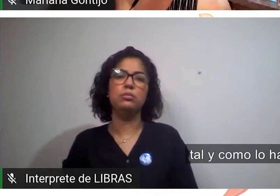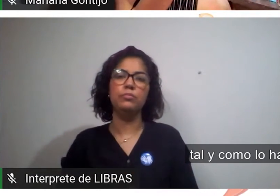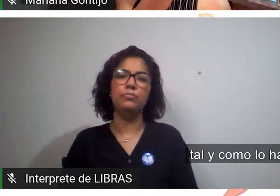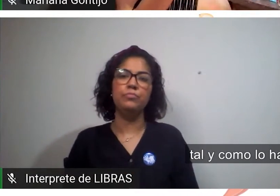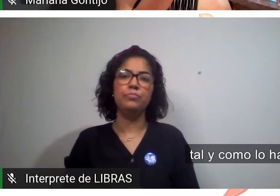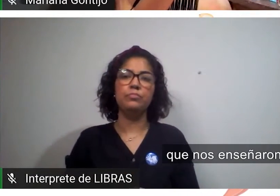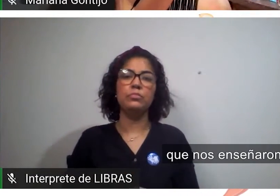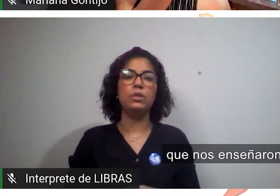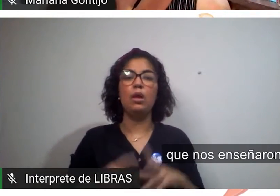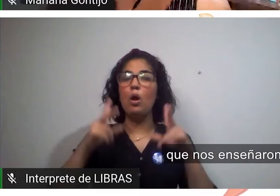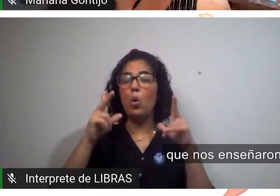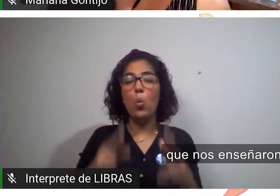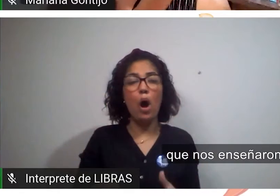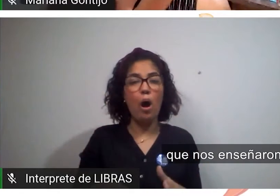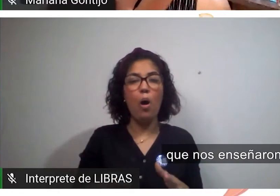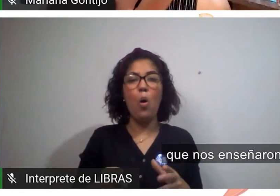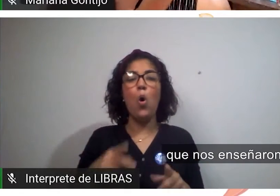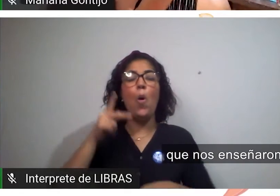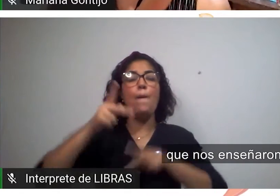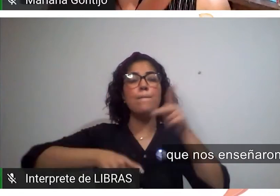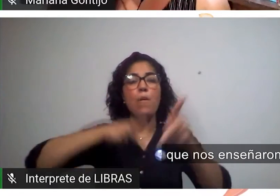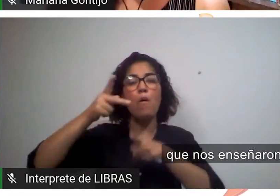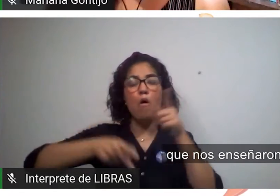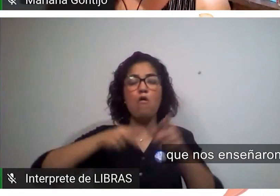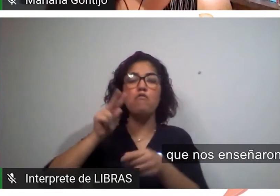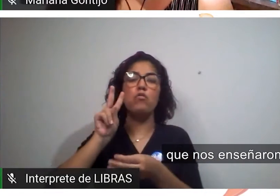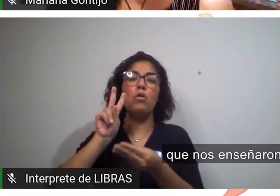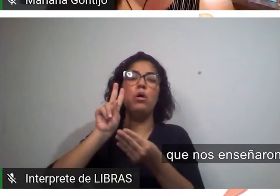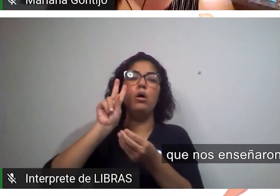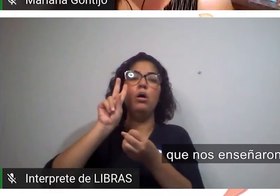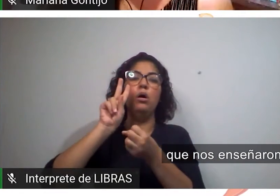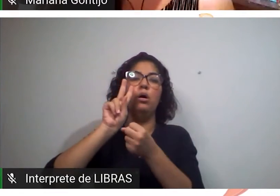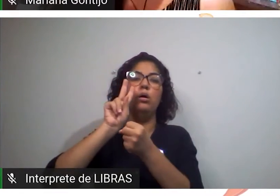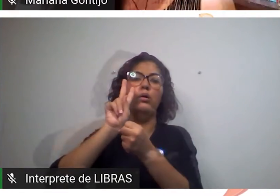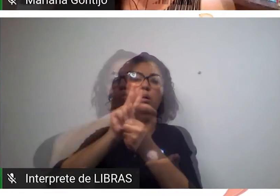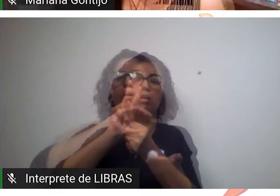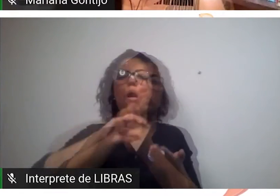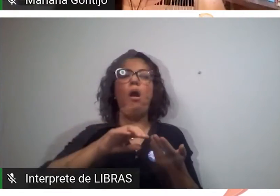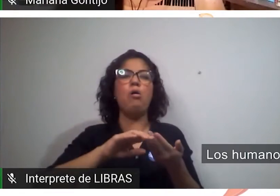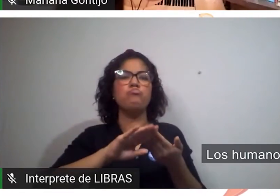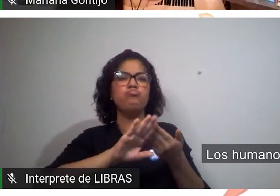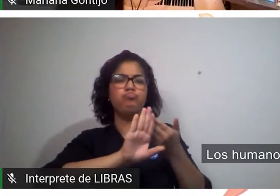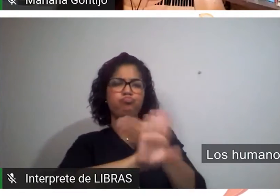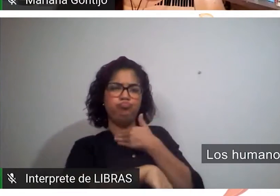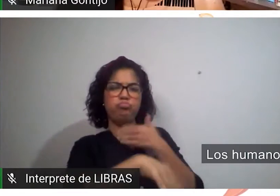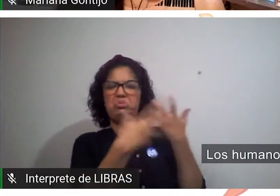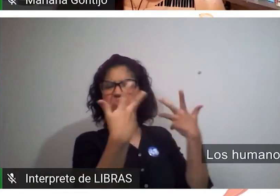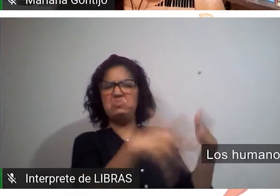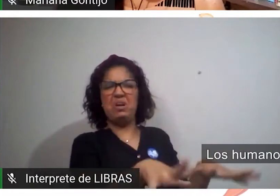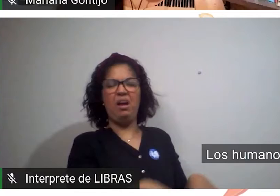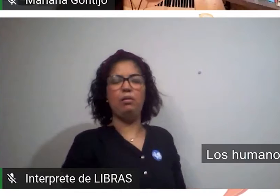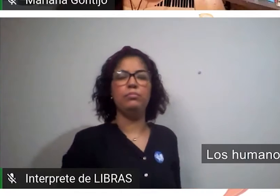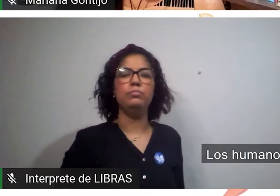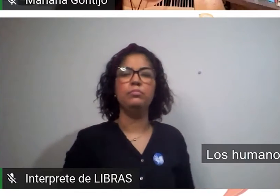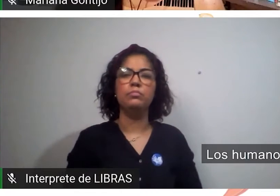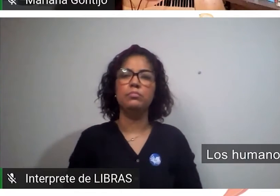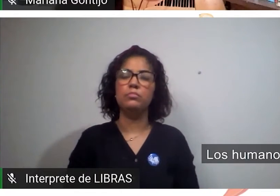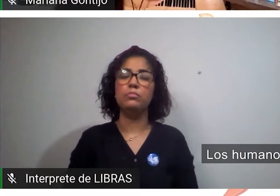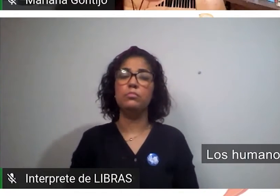povos indígenas, nos ensinaram a partir da mandioca, né? Os humanos eles